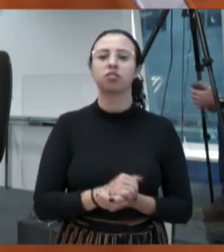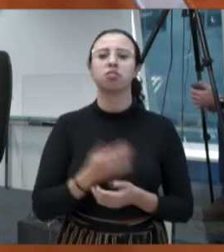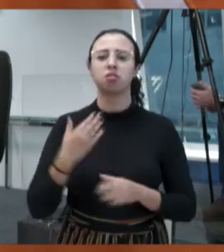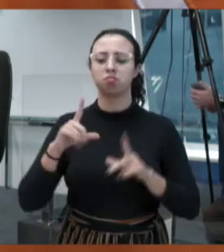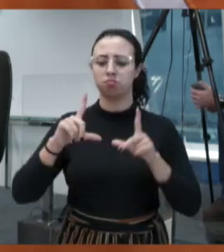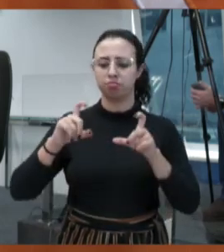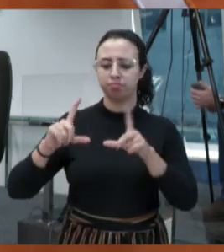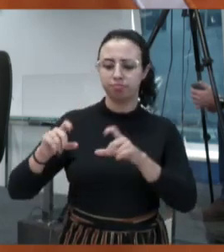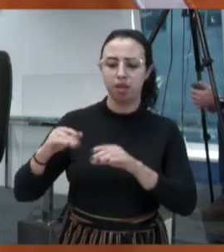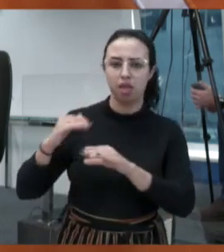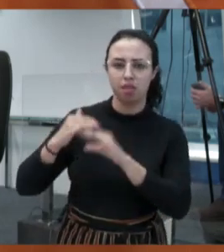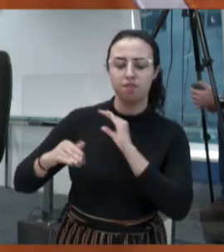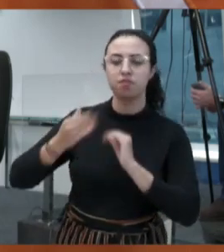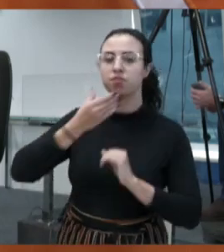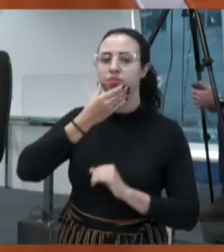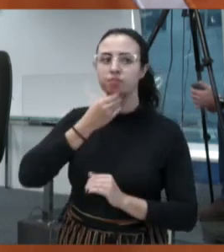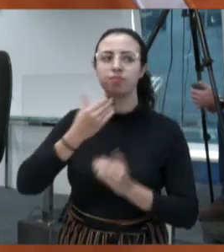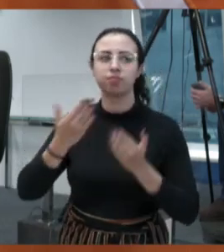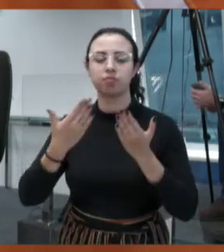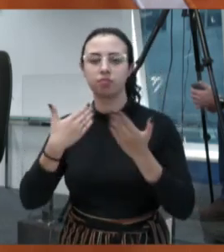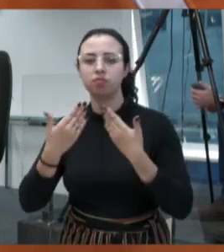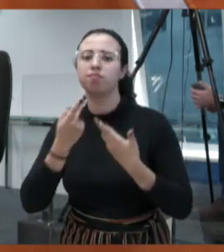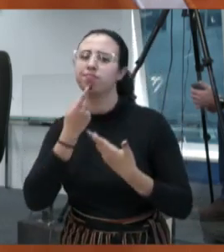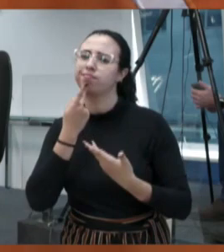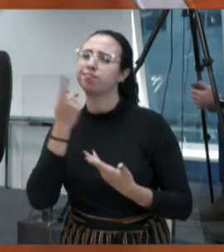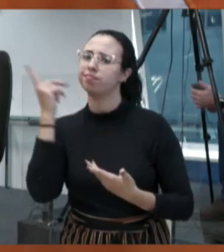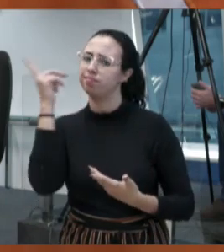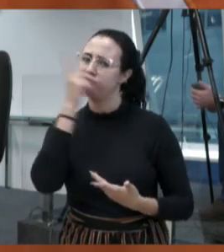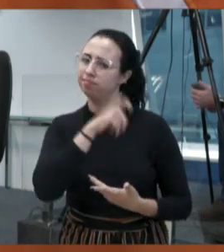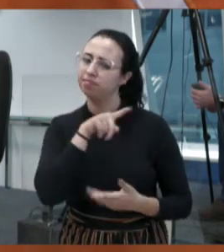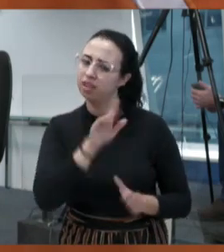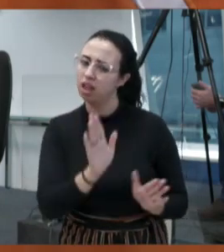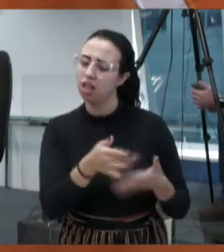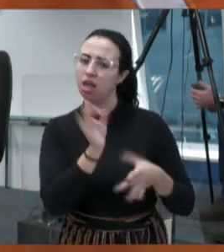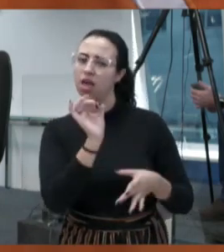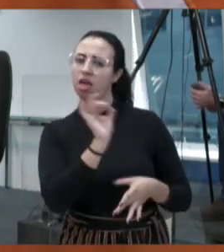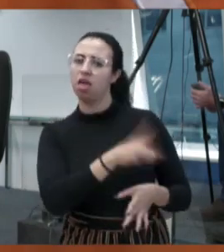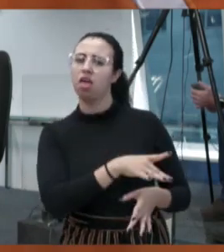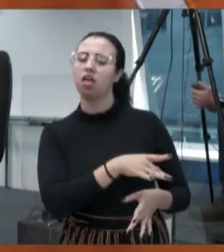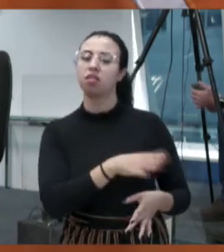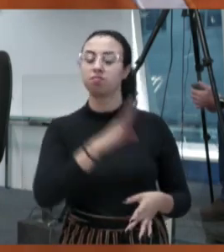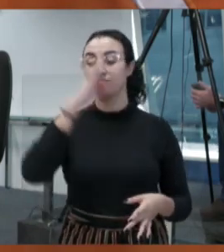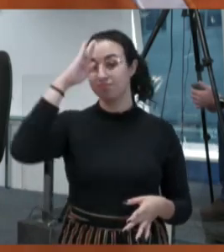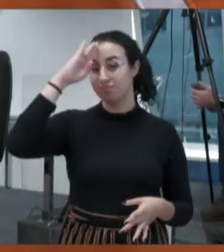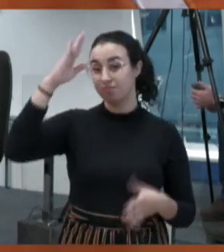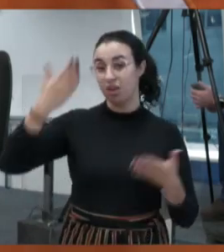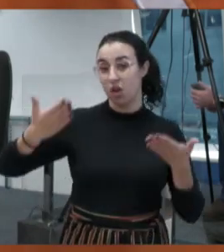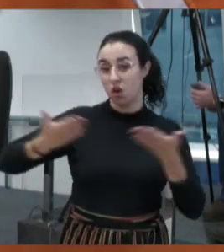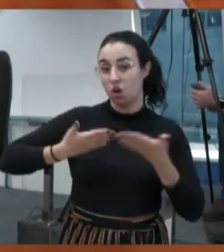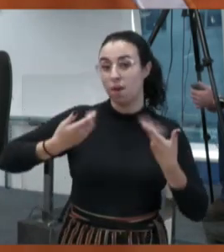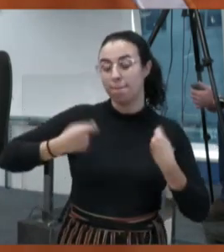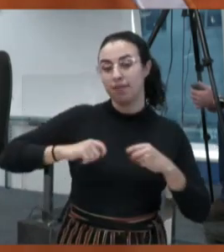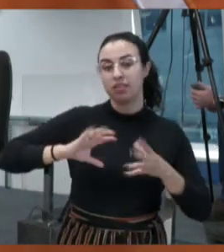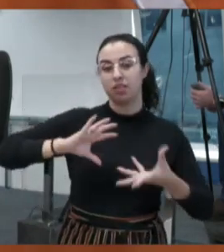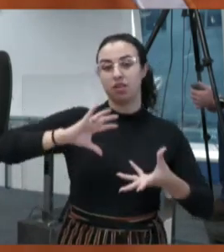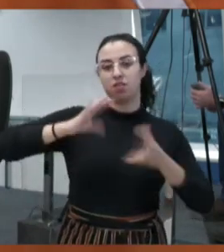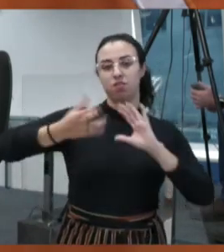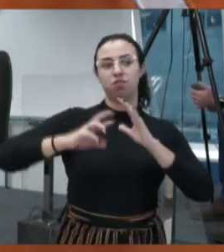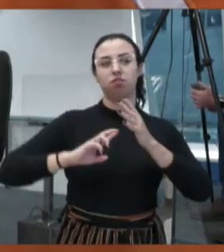ele, eu conversei com ele sexta-feira, eu fui lá e falei com ele, está difícil de deixar aquilo lá. Principalmente hoje está precisando também de uma reforma naquela praça,